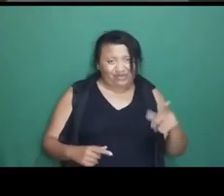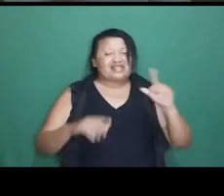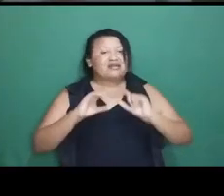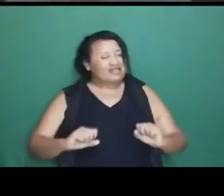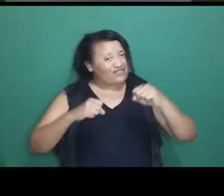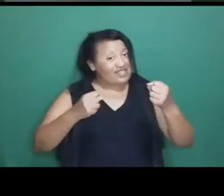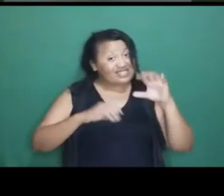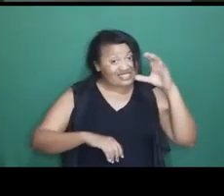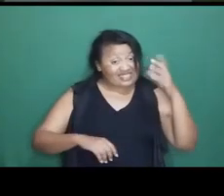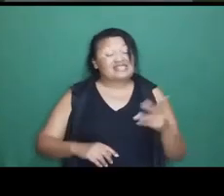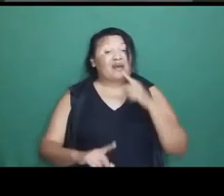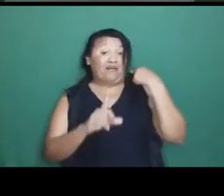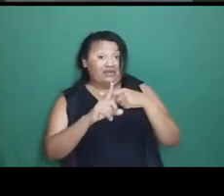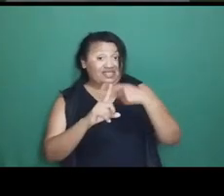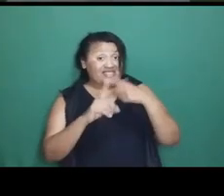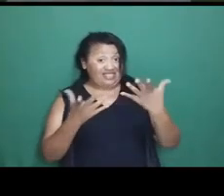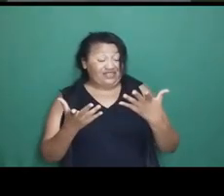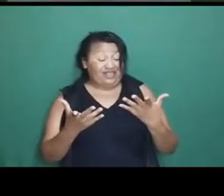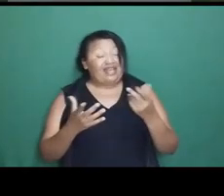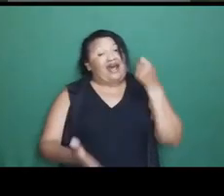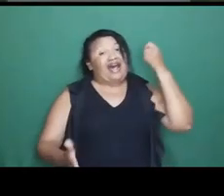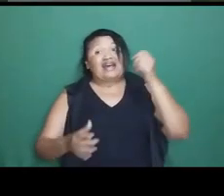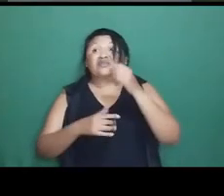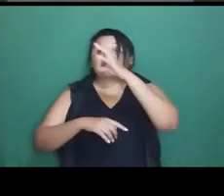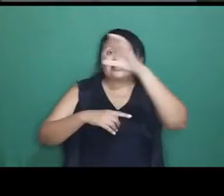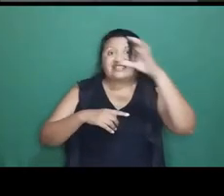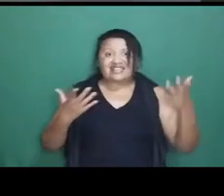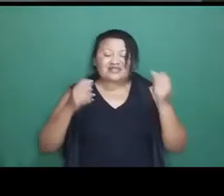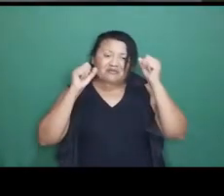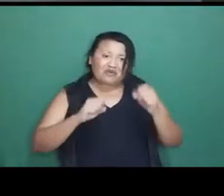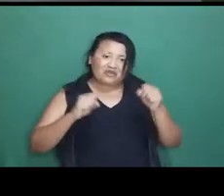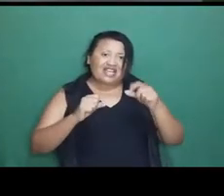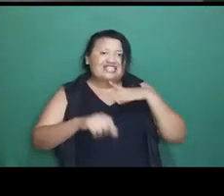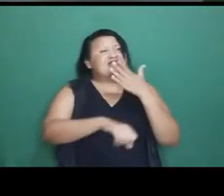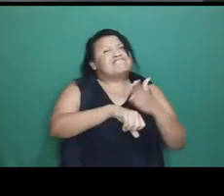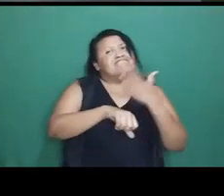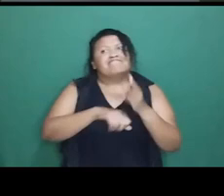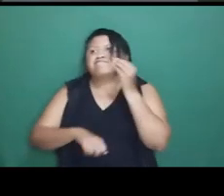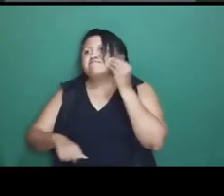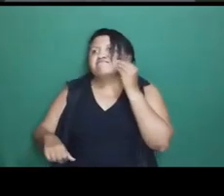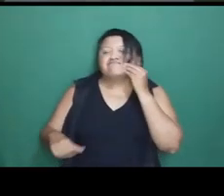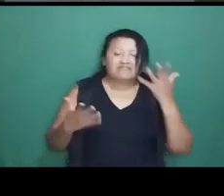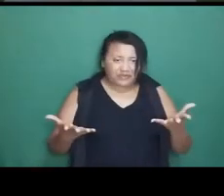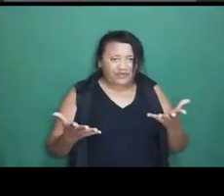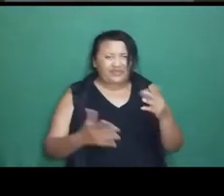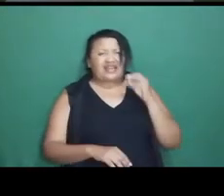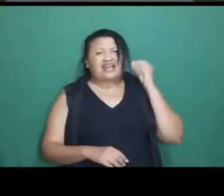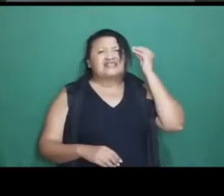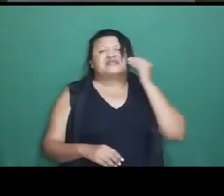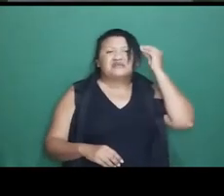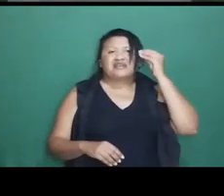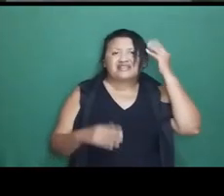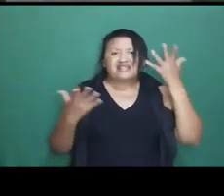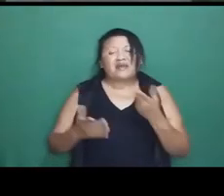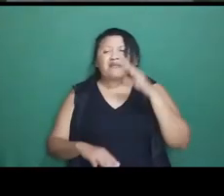ciências positivas seriam aquelas ciências que poderiam ser testadas experimentadas